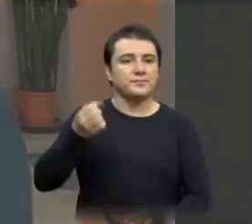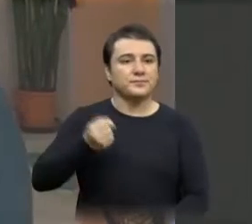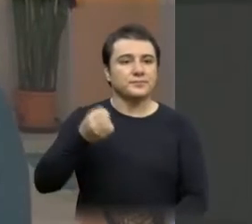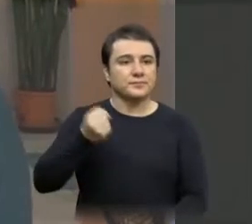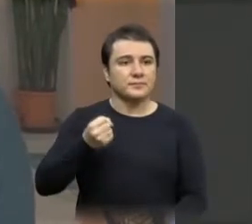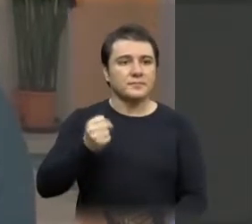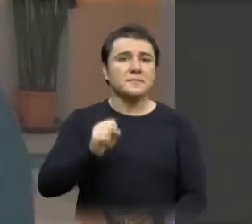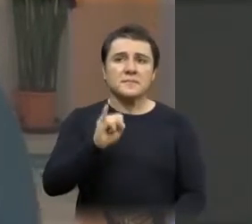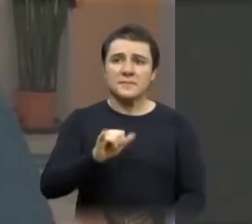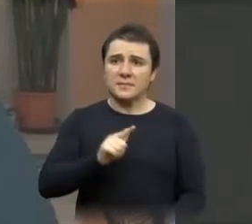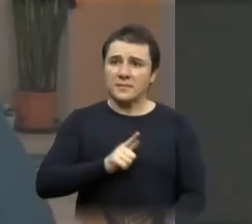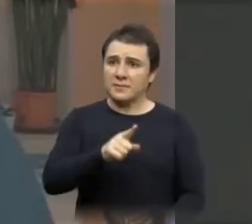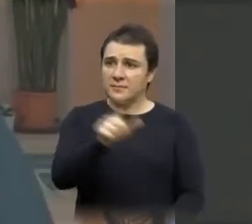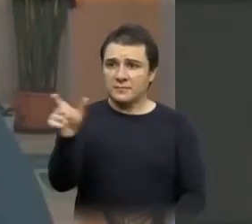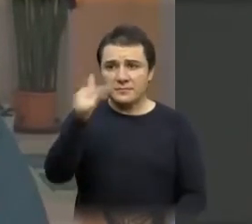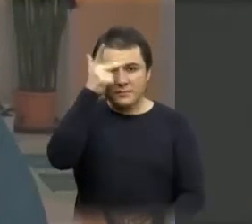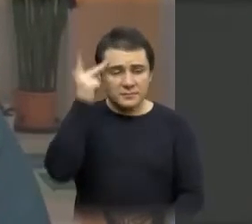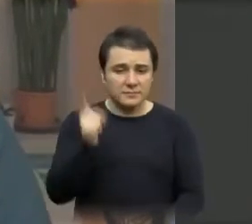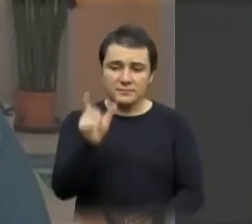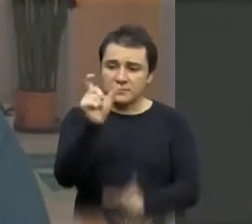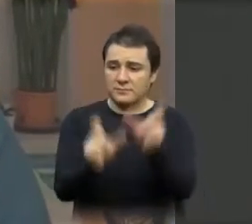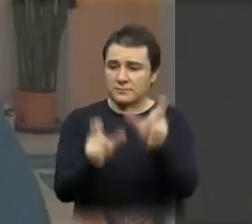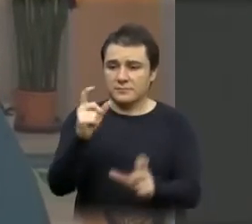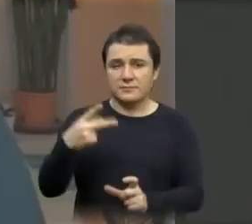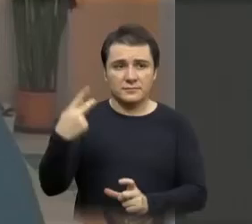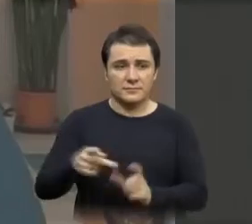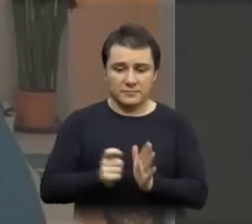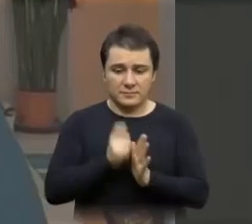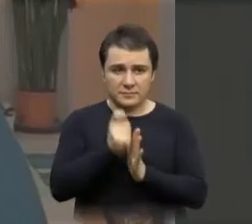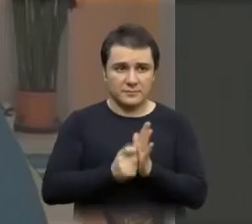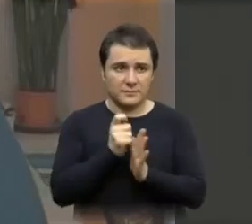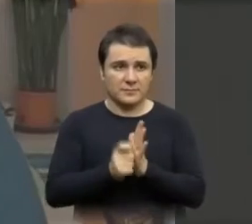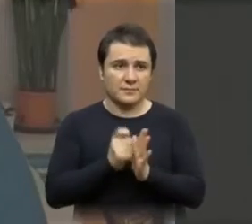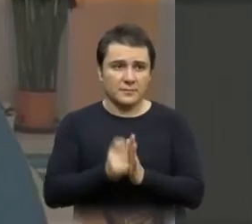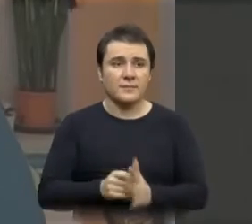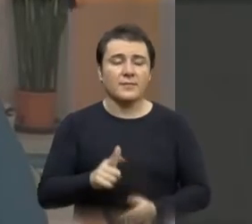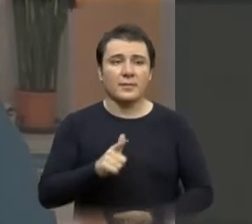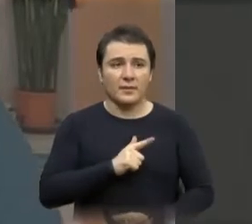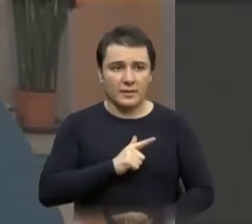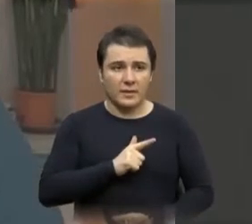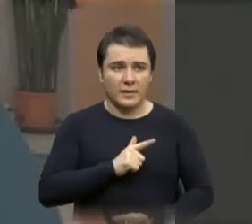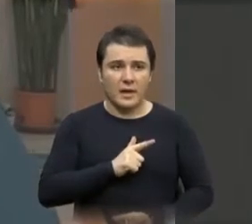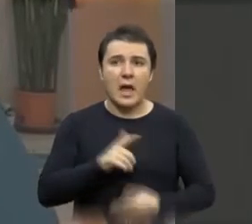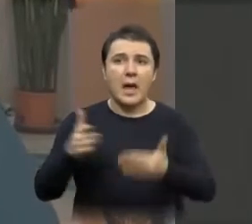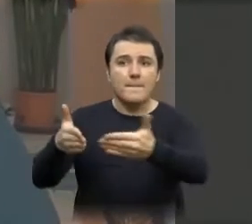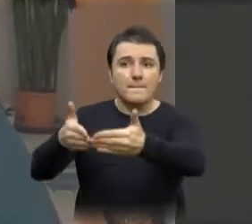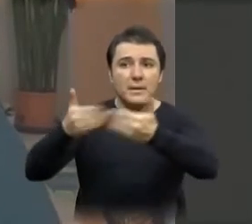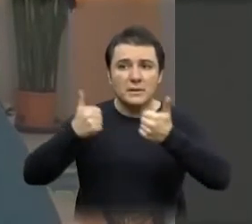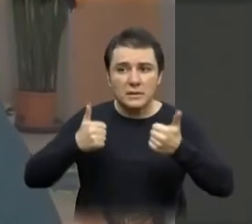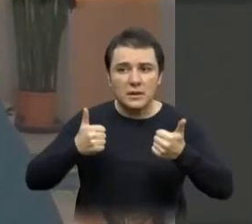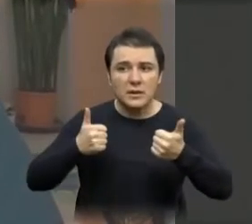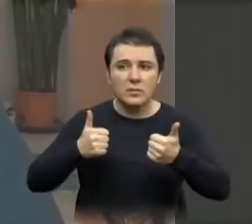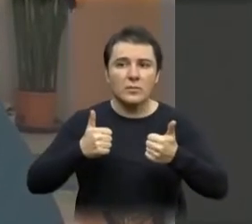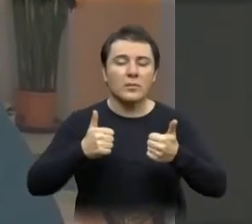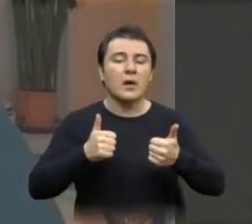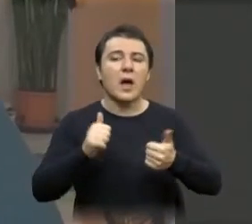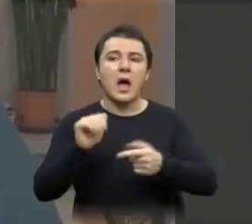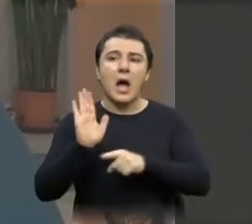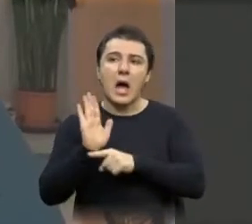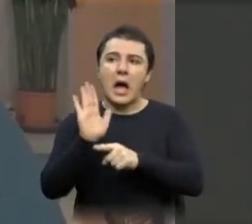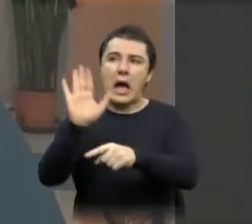existe algum cidadão araraquarense que tenha pedido auxílio à